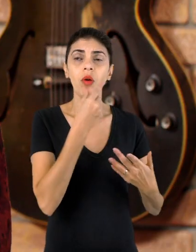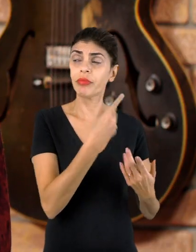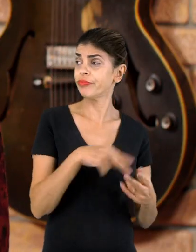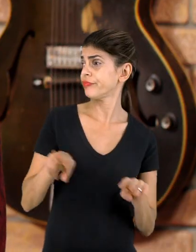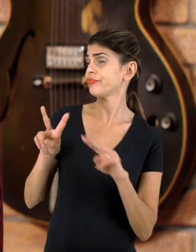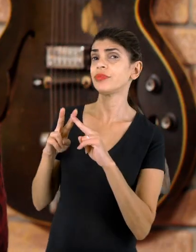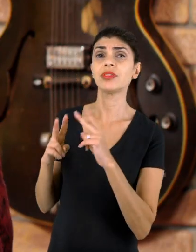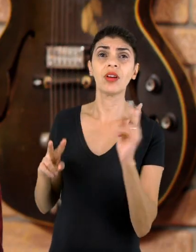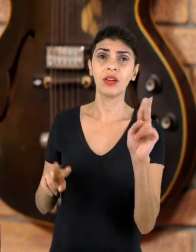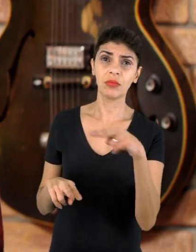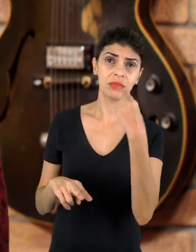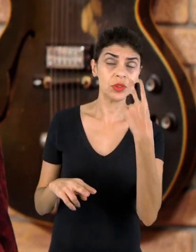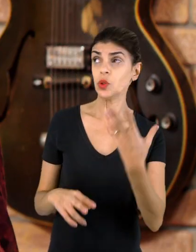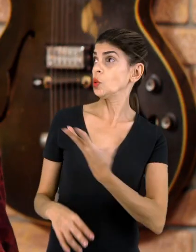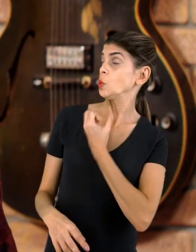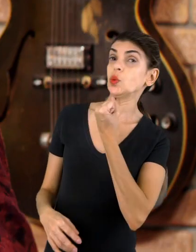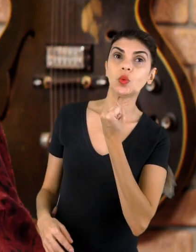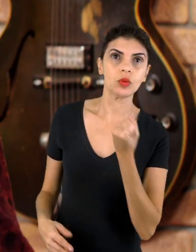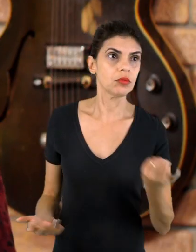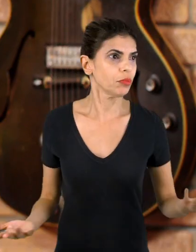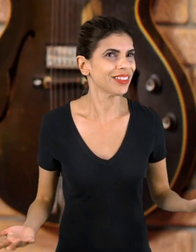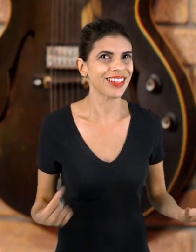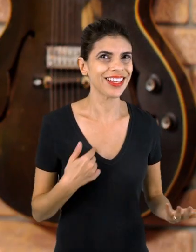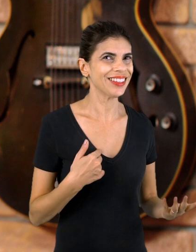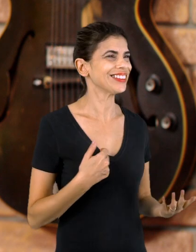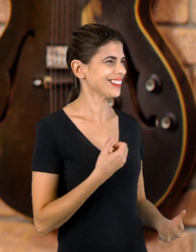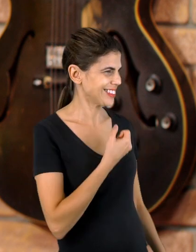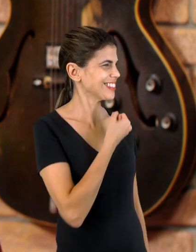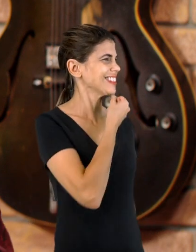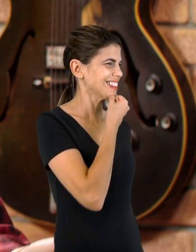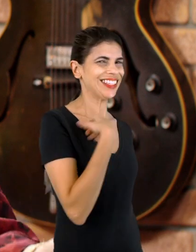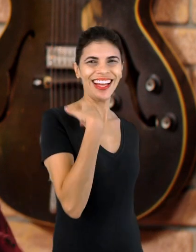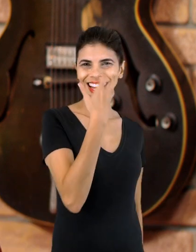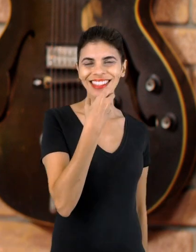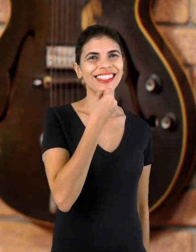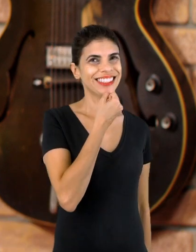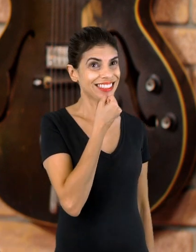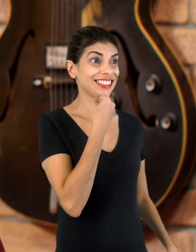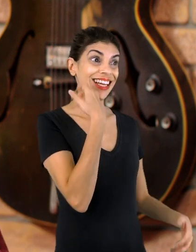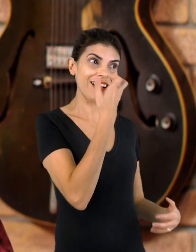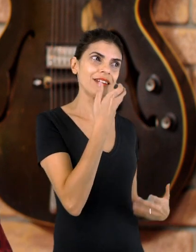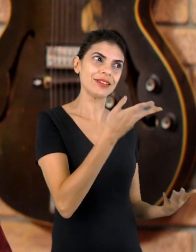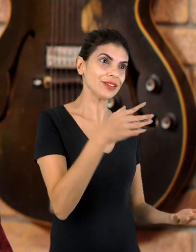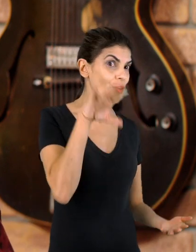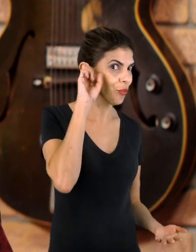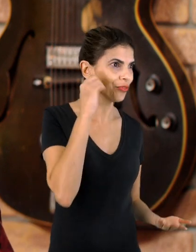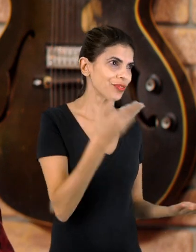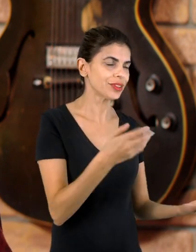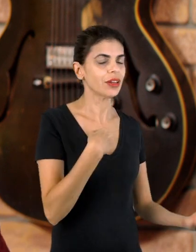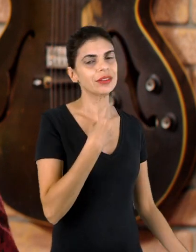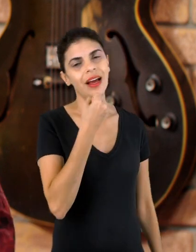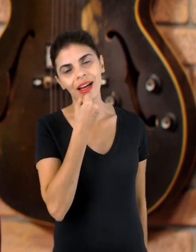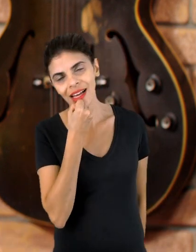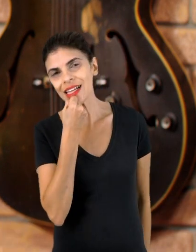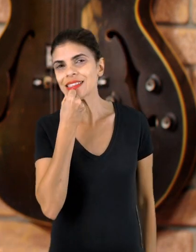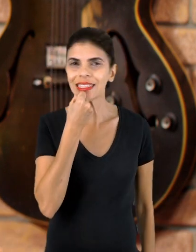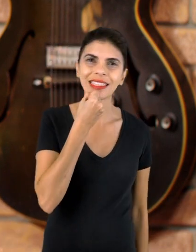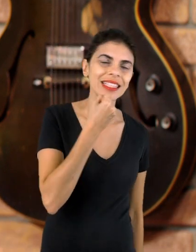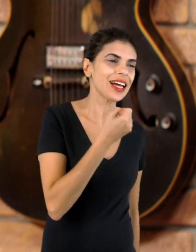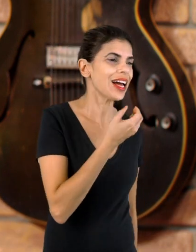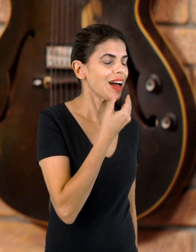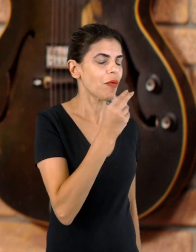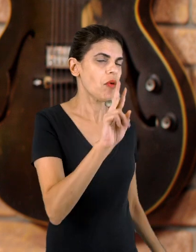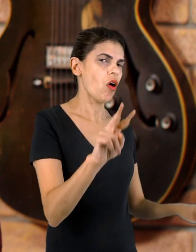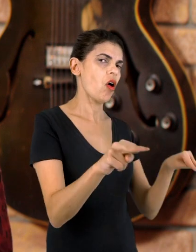vira de frente, olha pra mim, leva um susto, né? Porque, pô, e eu assim, tem alguém tipo, cantando aí? Né? Tipo, assim. Pô, tô cantando no teu ouvido, você não tá ouvindo, né? Assim,